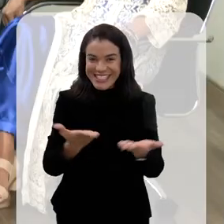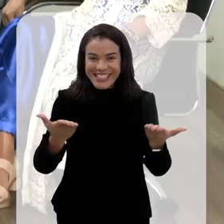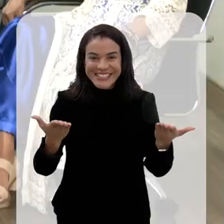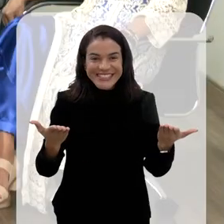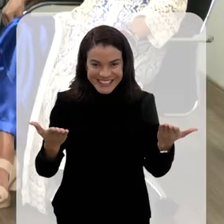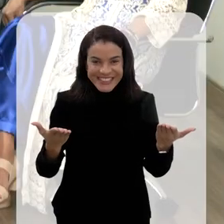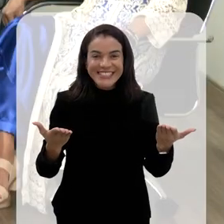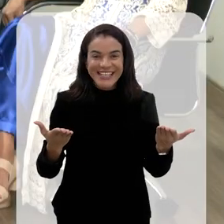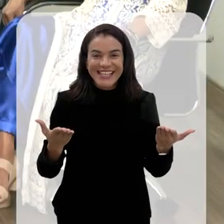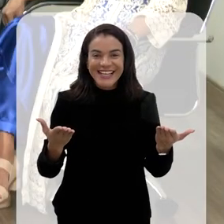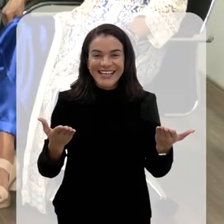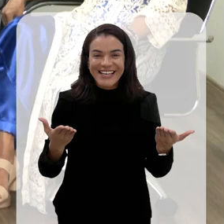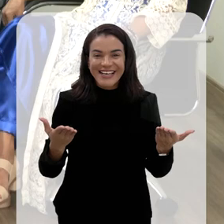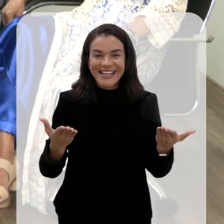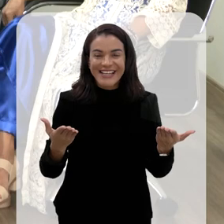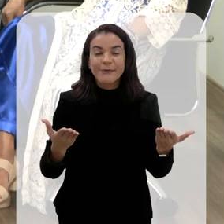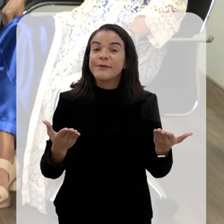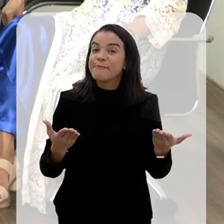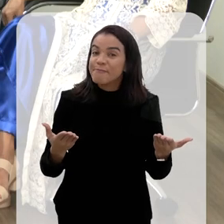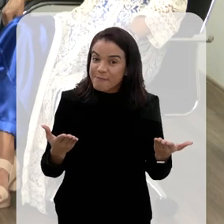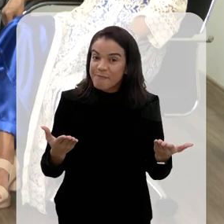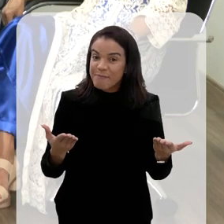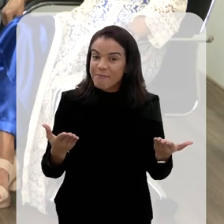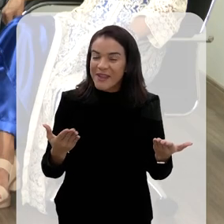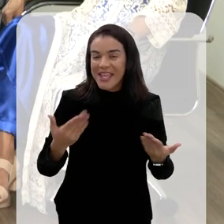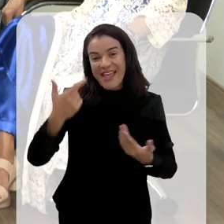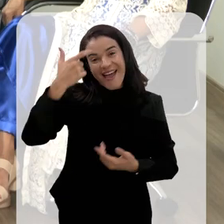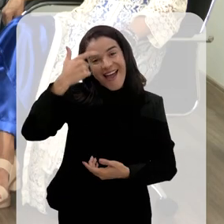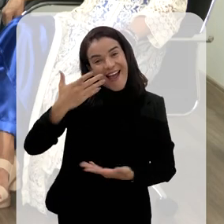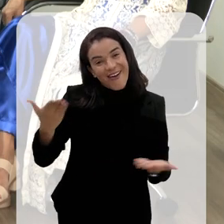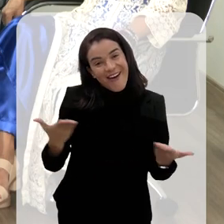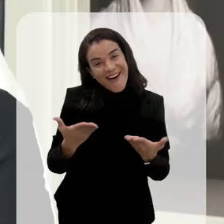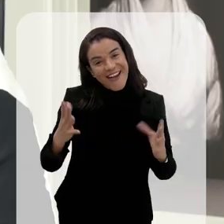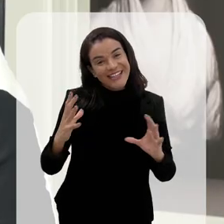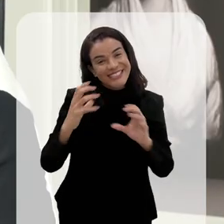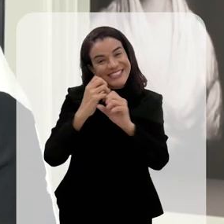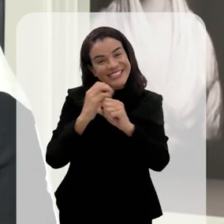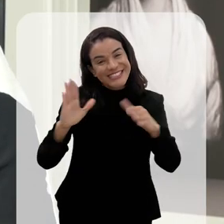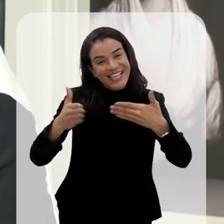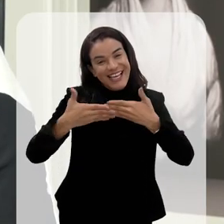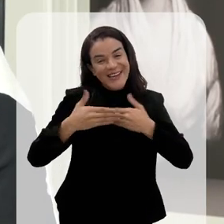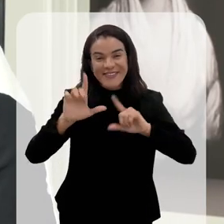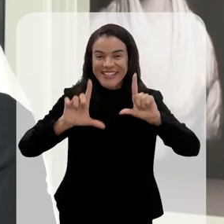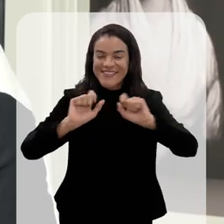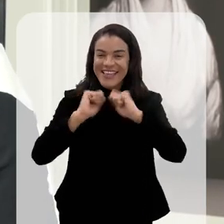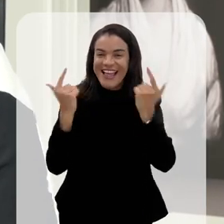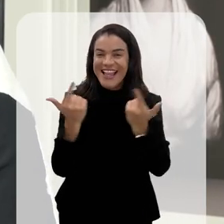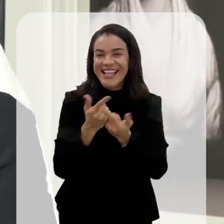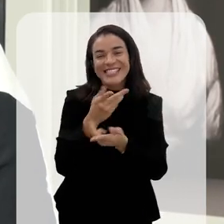agradecer a presença de todos vocês. E aqui